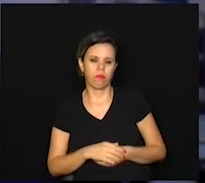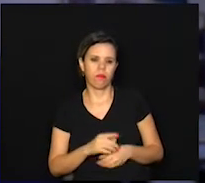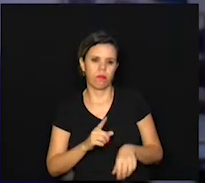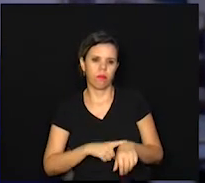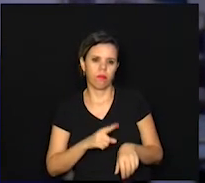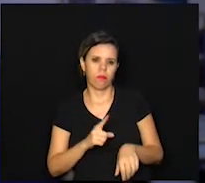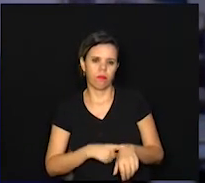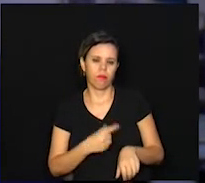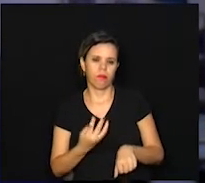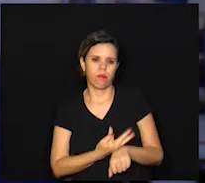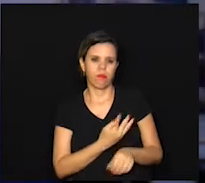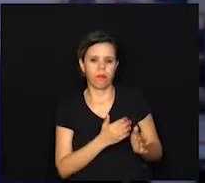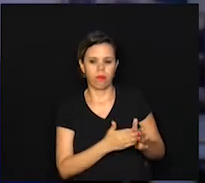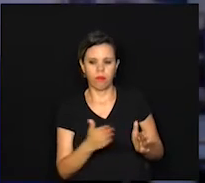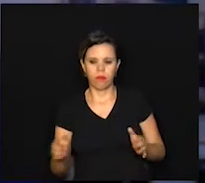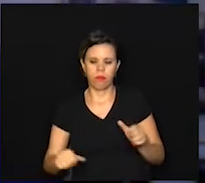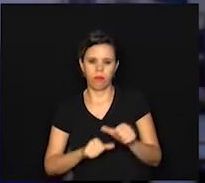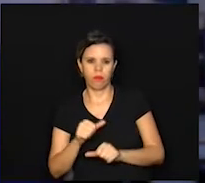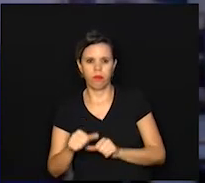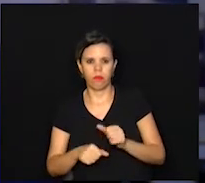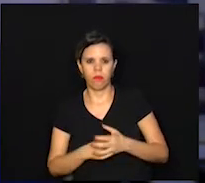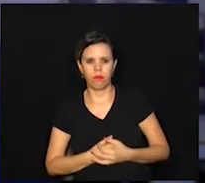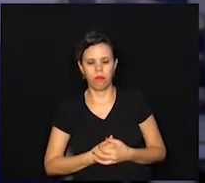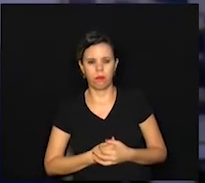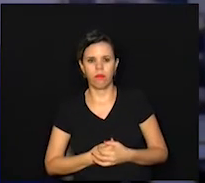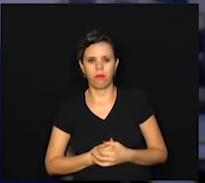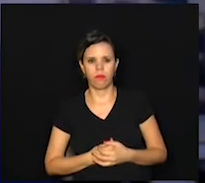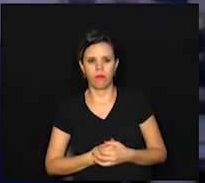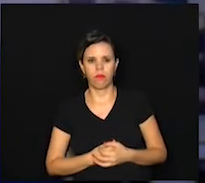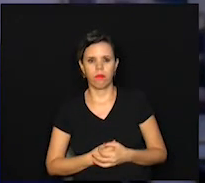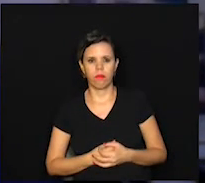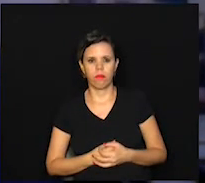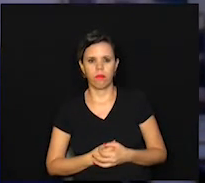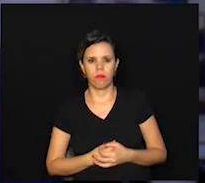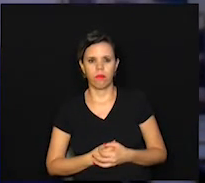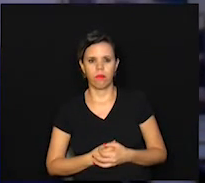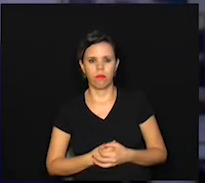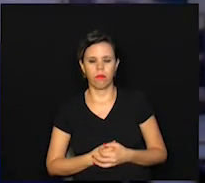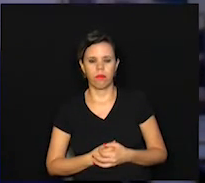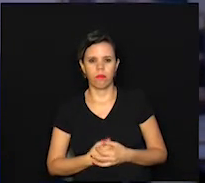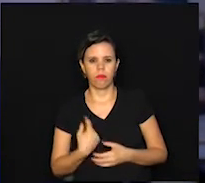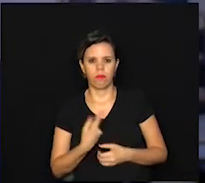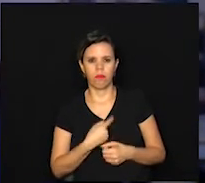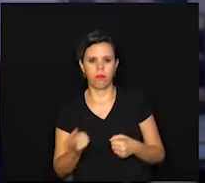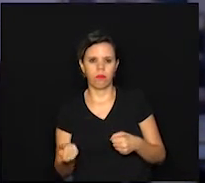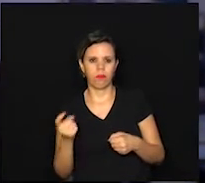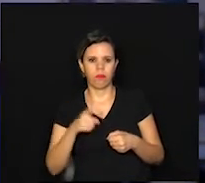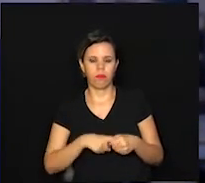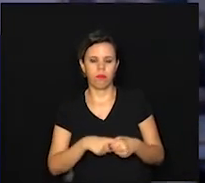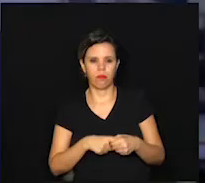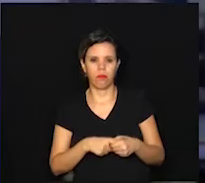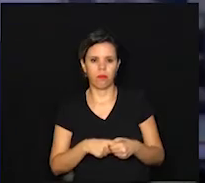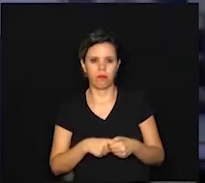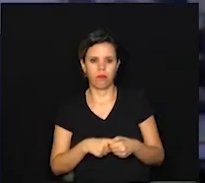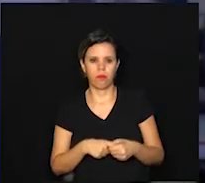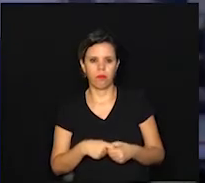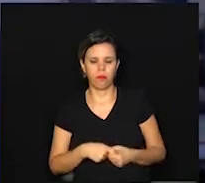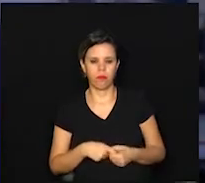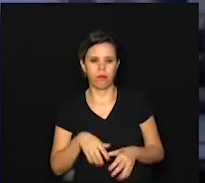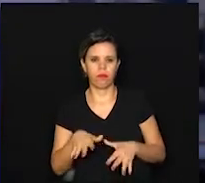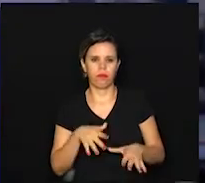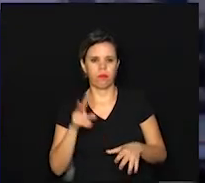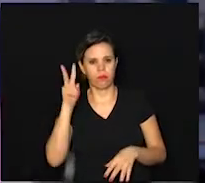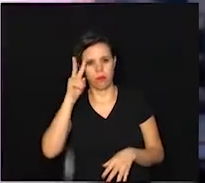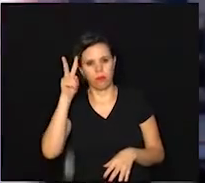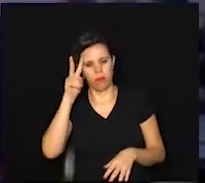está passando vai mudar, né? E quando a gente retomar, né, o fluxo da história,